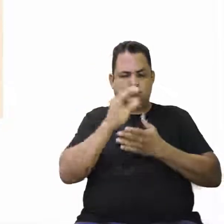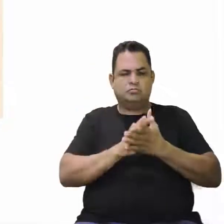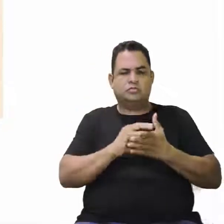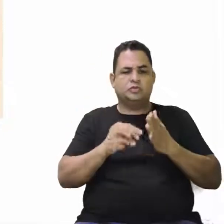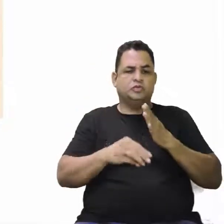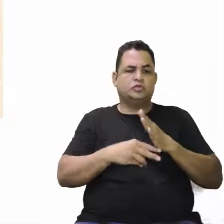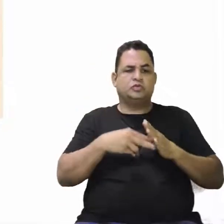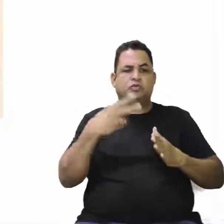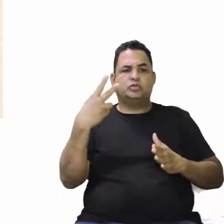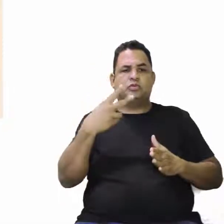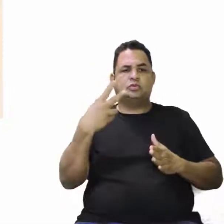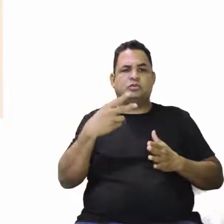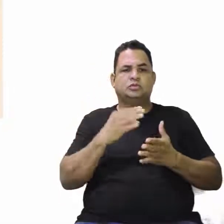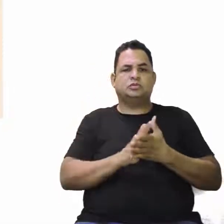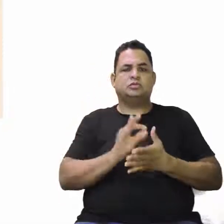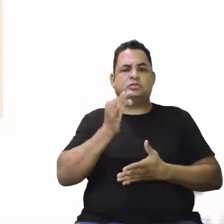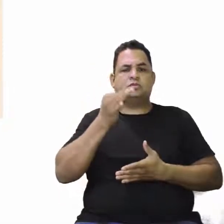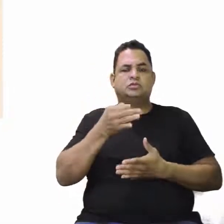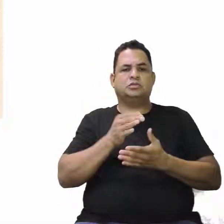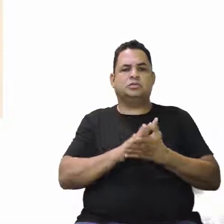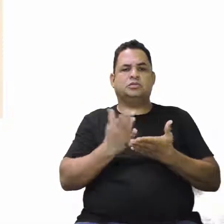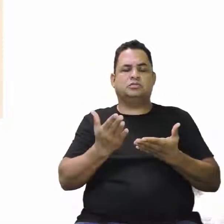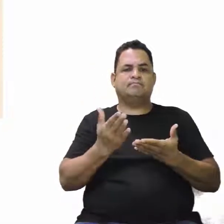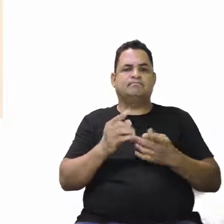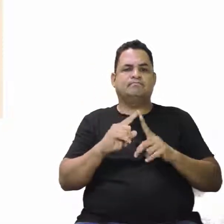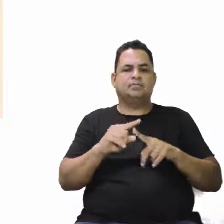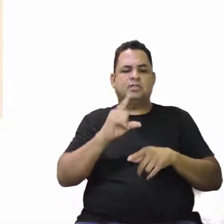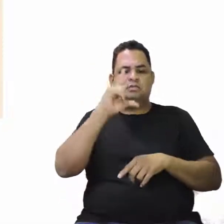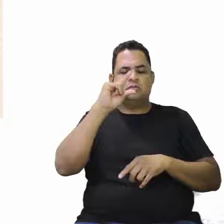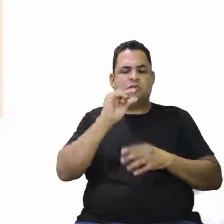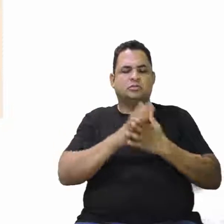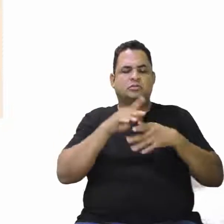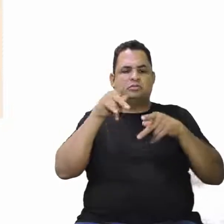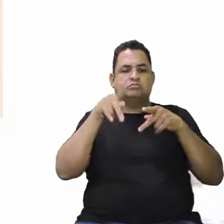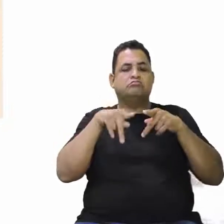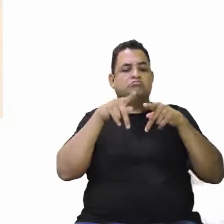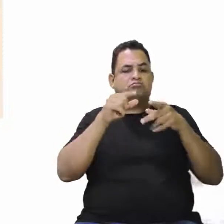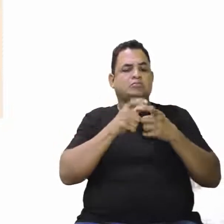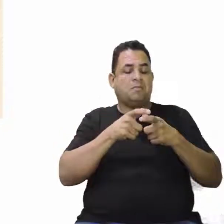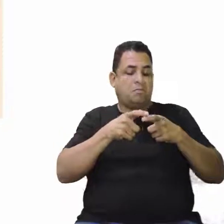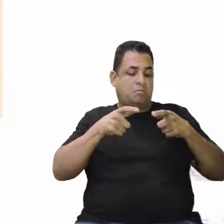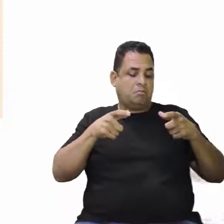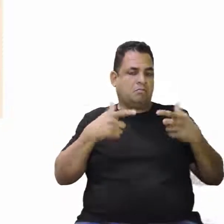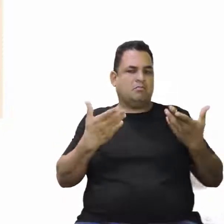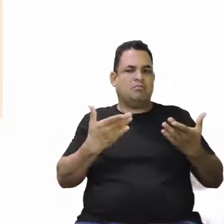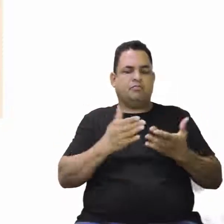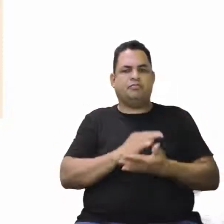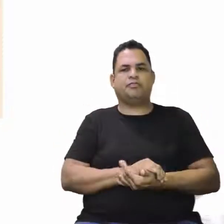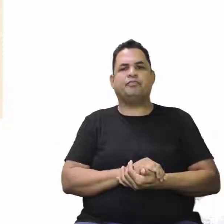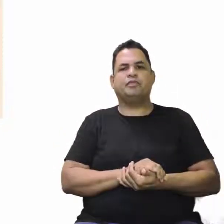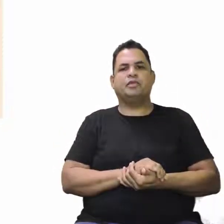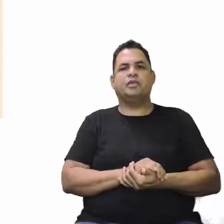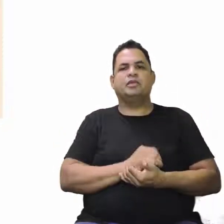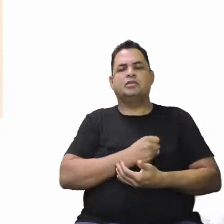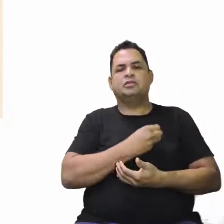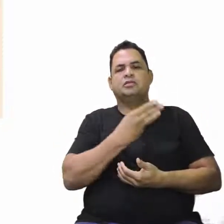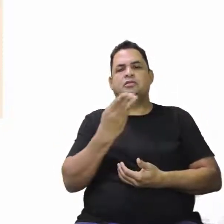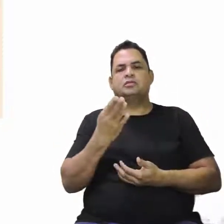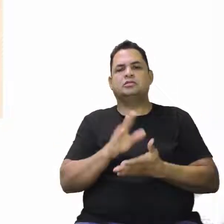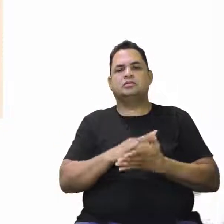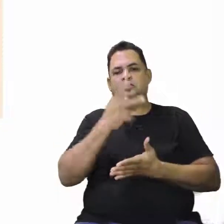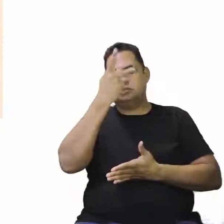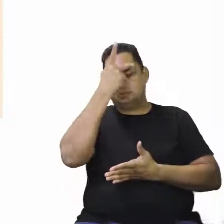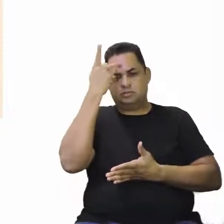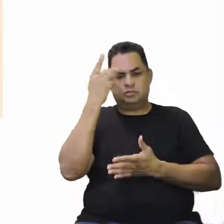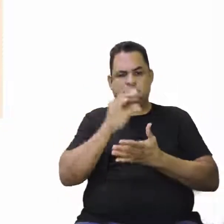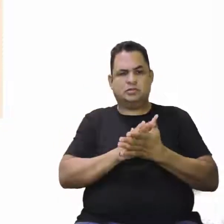setor secundário, certo? Que, apesar de ser poucas pessoas, também aumentou o contingente nesse